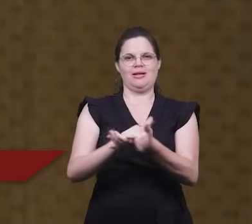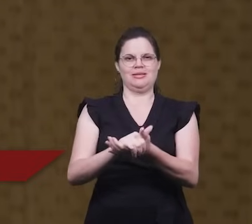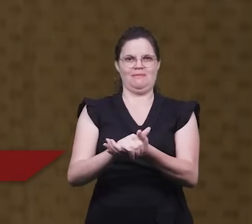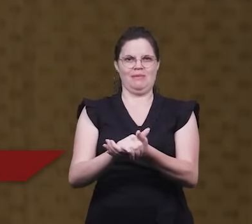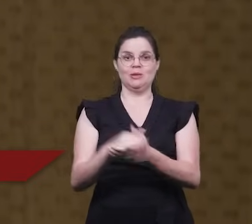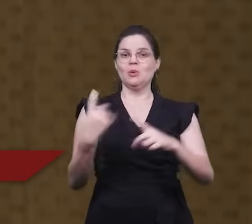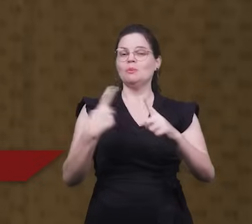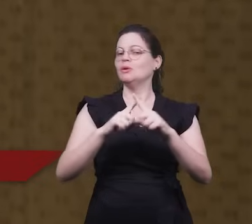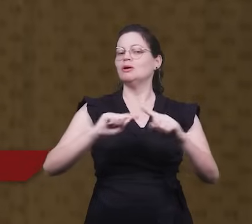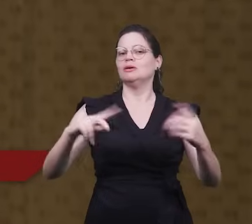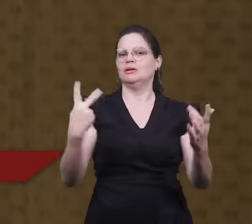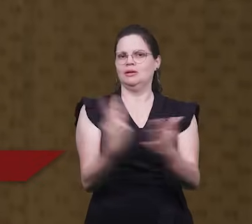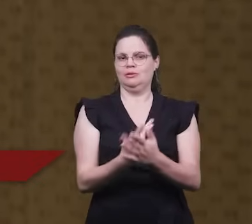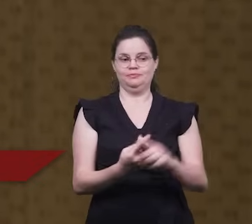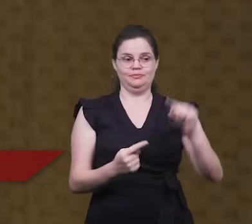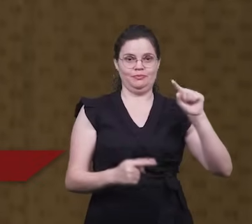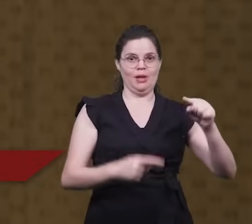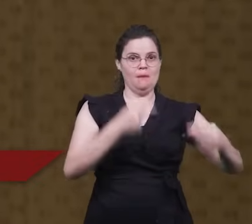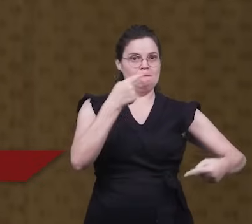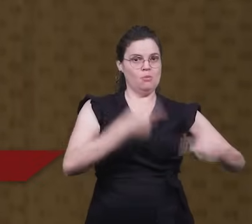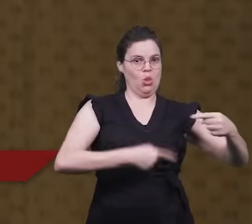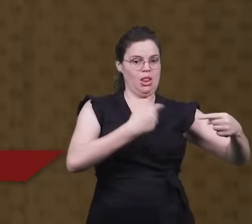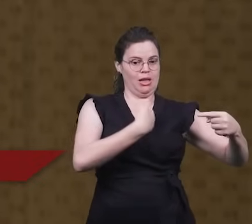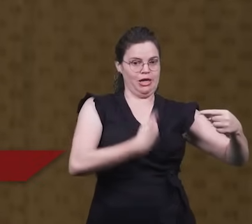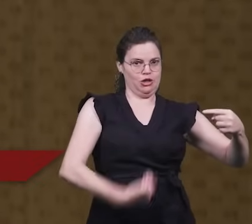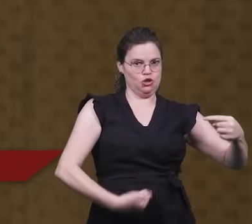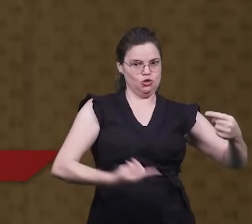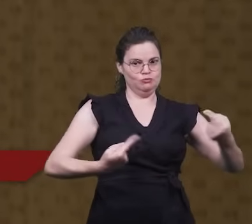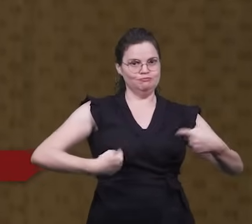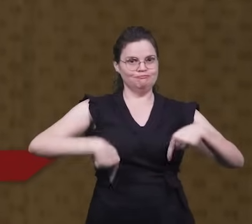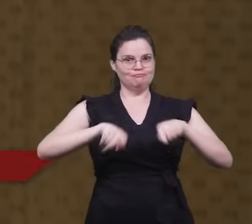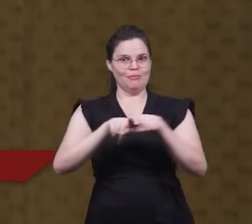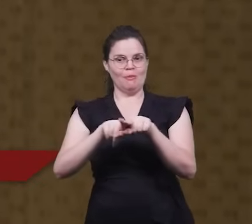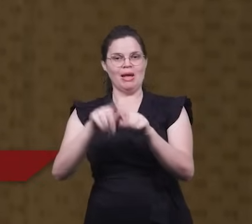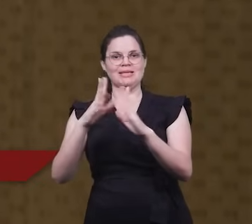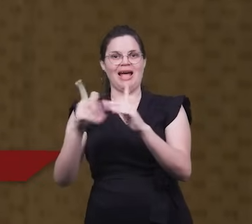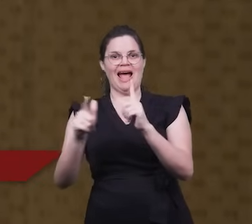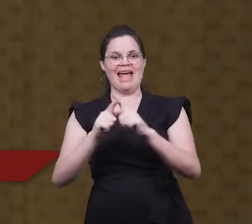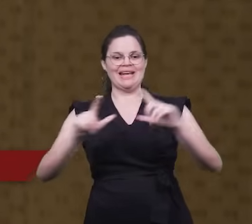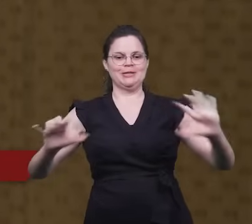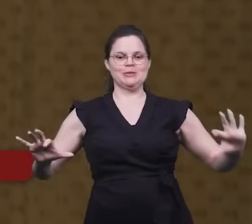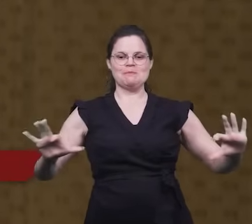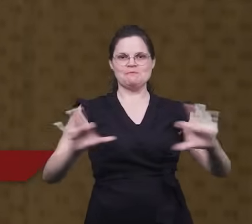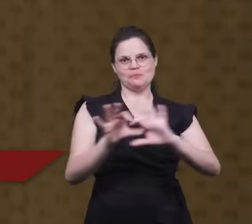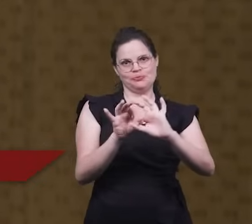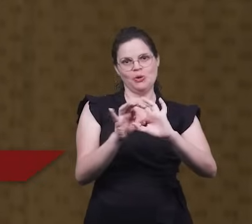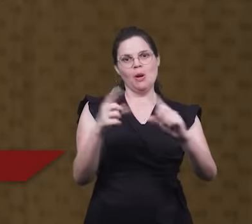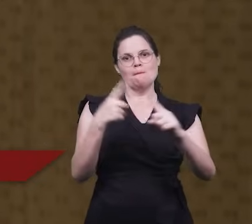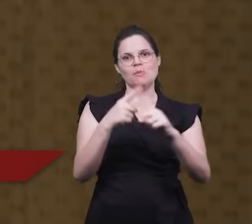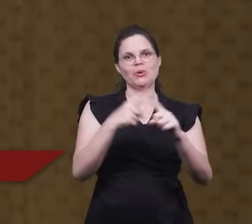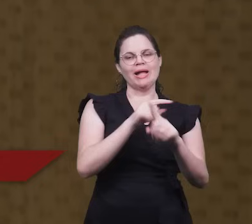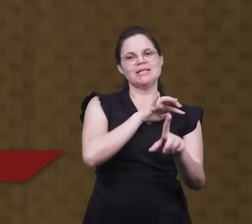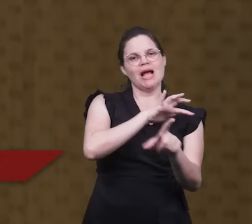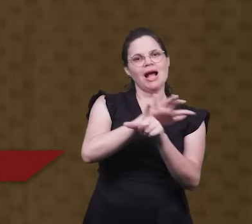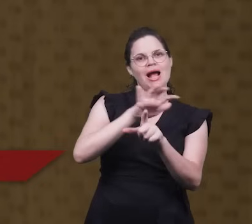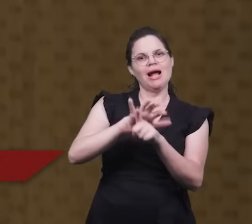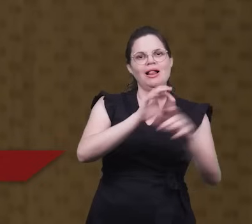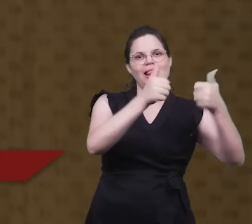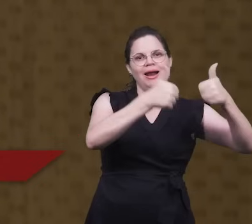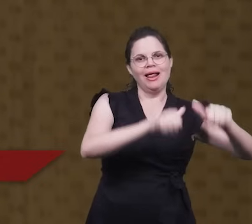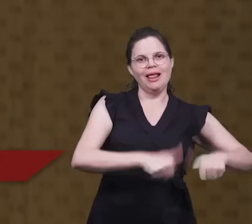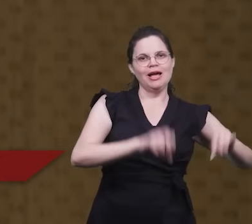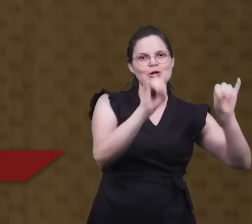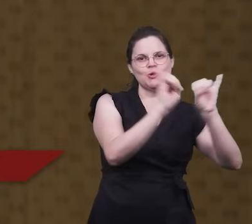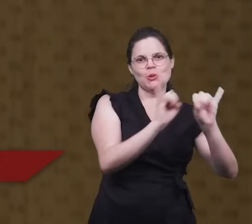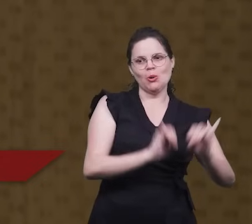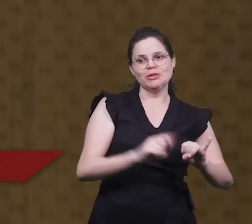ali da igreja com o Estado, a forma como milhões e milhões de pagãos iriam ser introduzidos no cristianismo e diluir ali